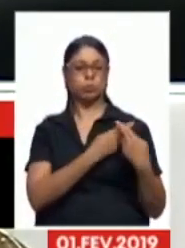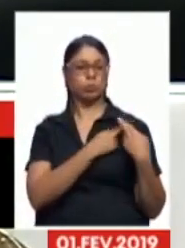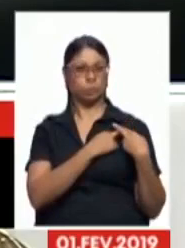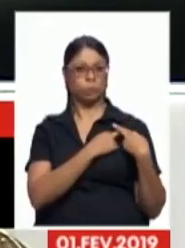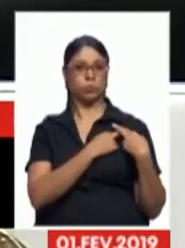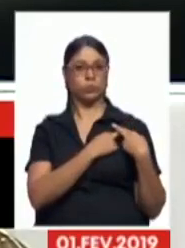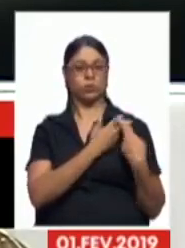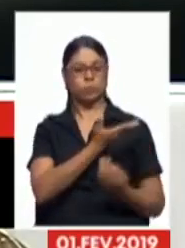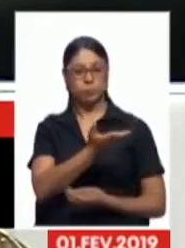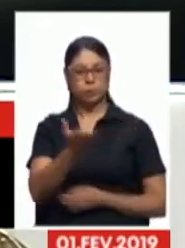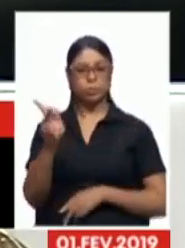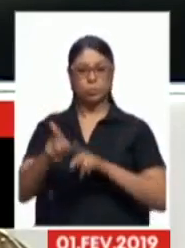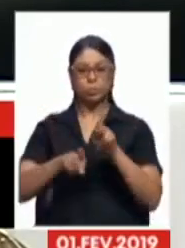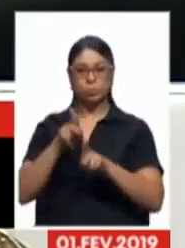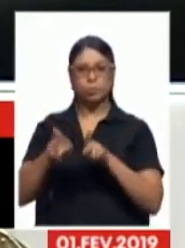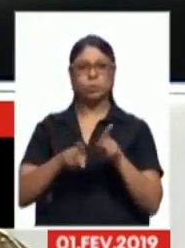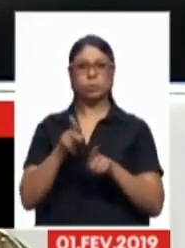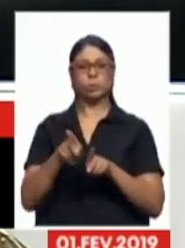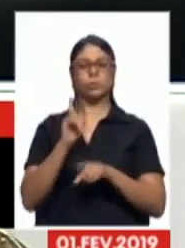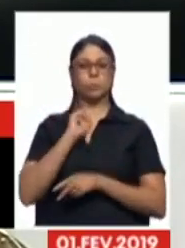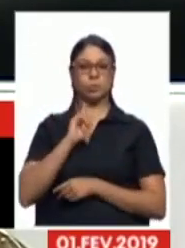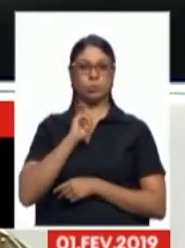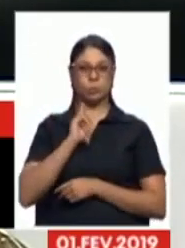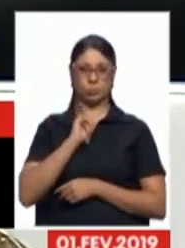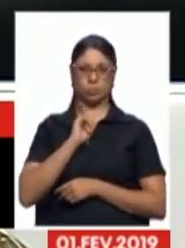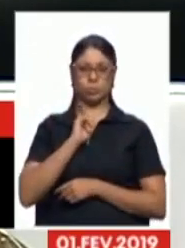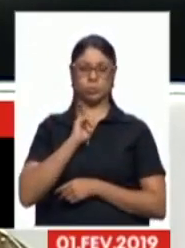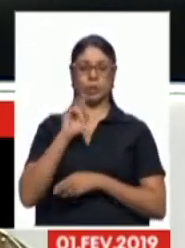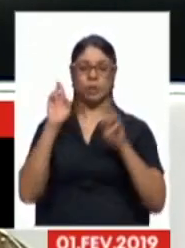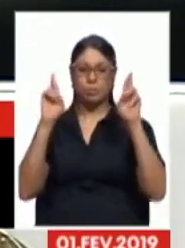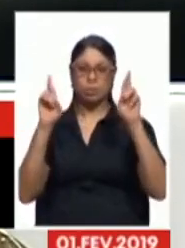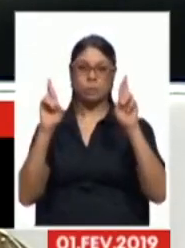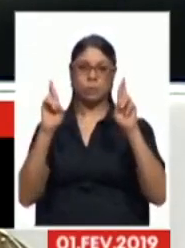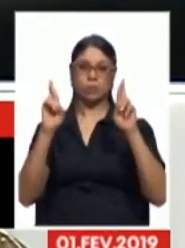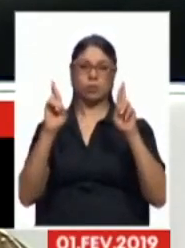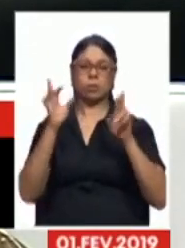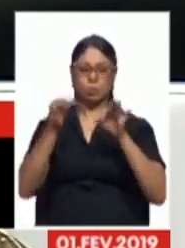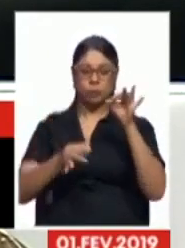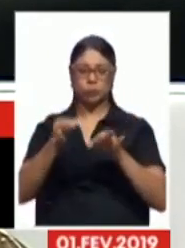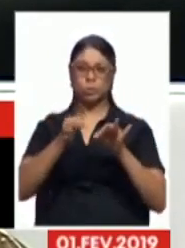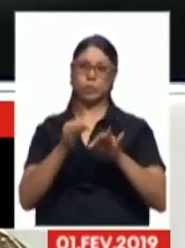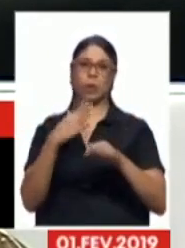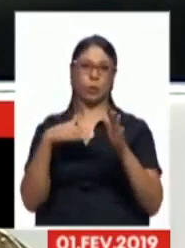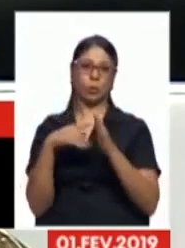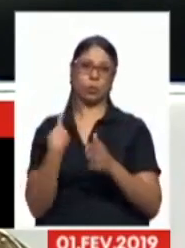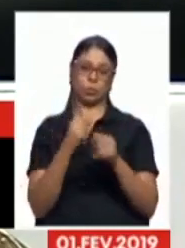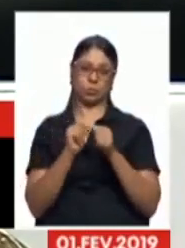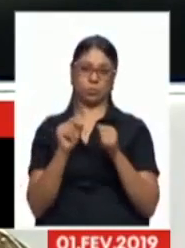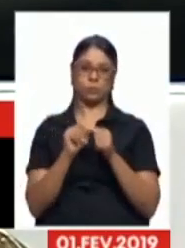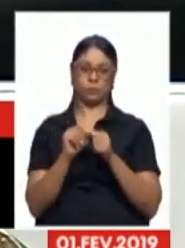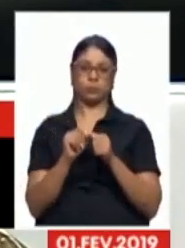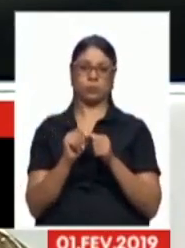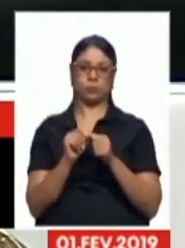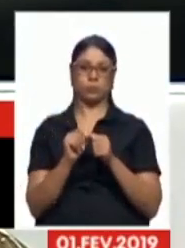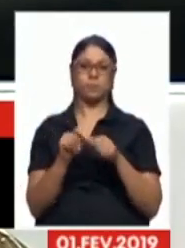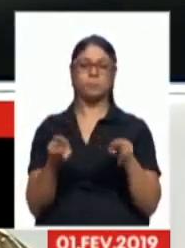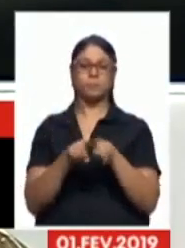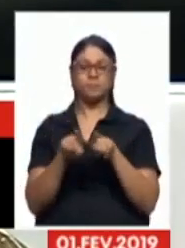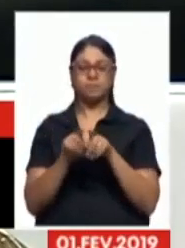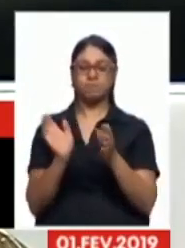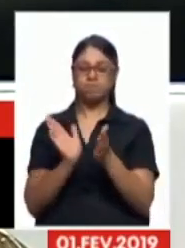povo mineiro, destinatário e juiz das nossas ações. Parabenizo os deputados eleitos para a mesa